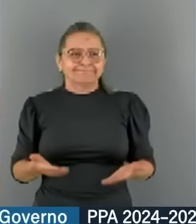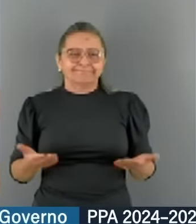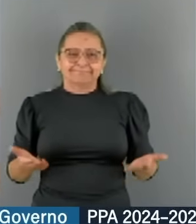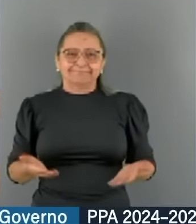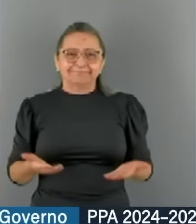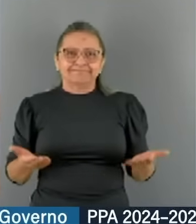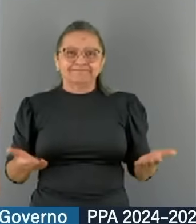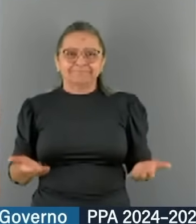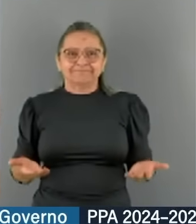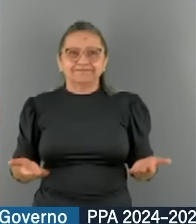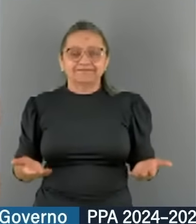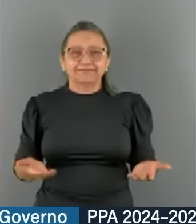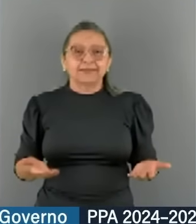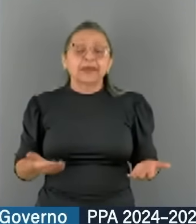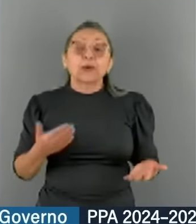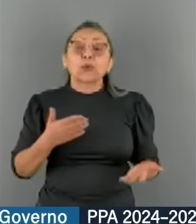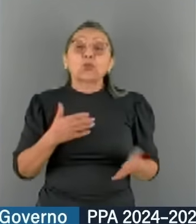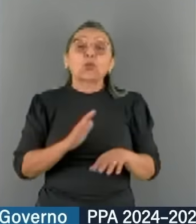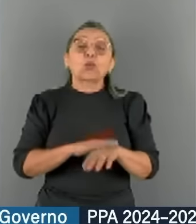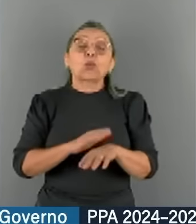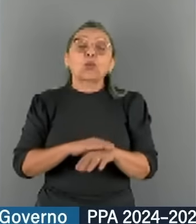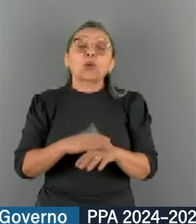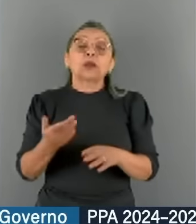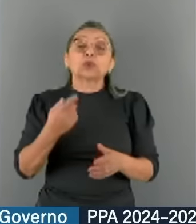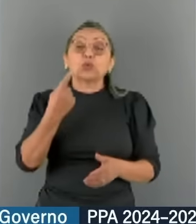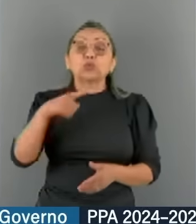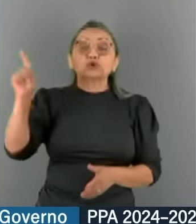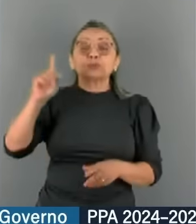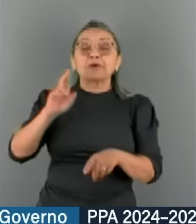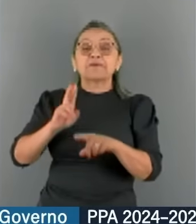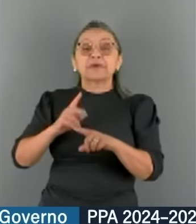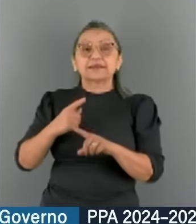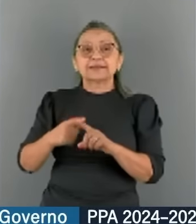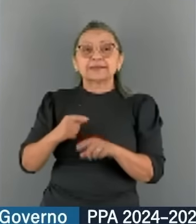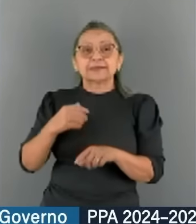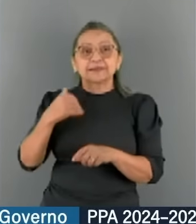O senhor falou a última vez com Lula quando? Pergunta fácil.